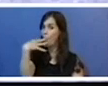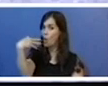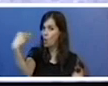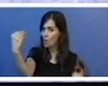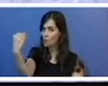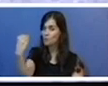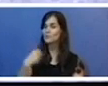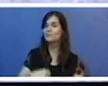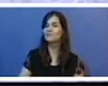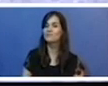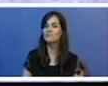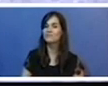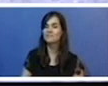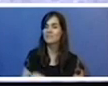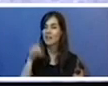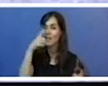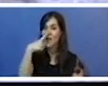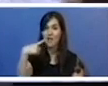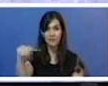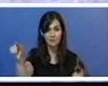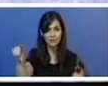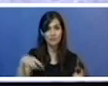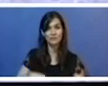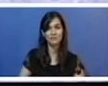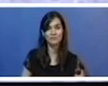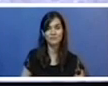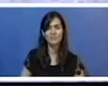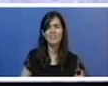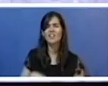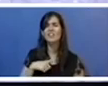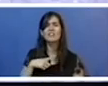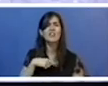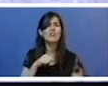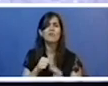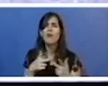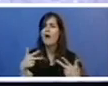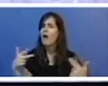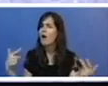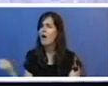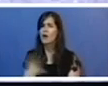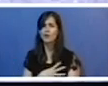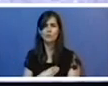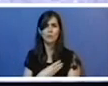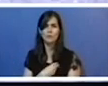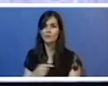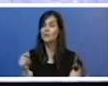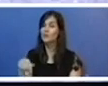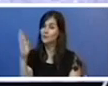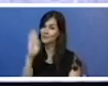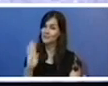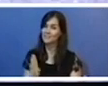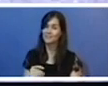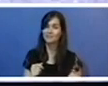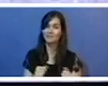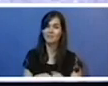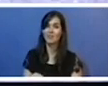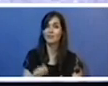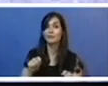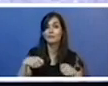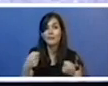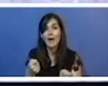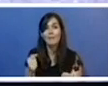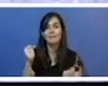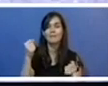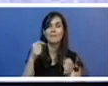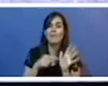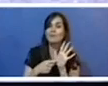exemplo, lobo-guará, elefante. E tem uma diversidade muito grande de outros tipos de mamíferos, que não dá para explicar todos, mostrar todos